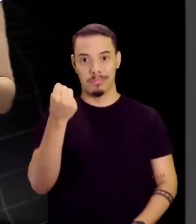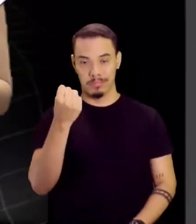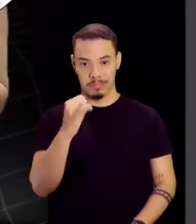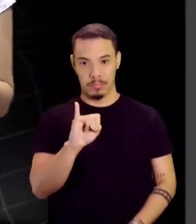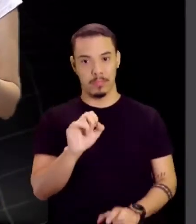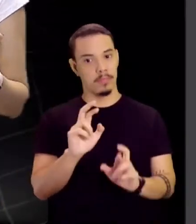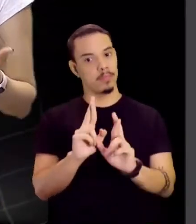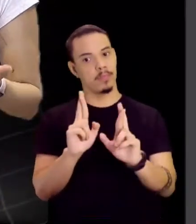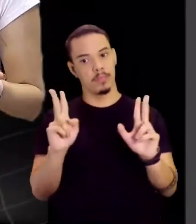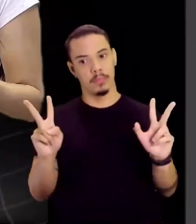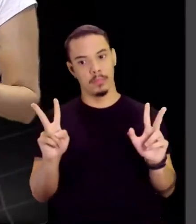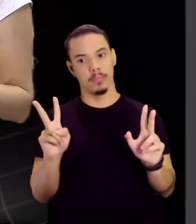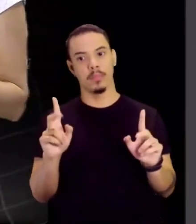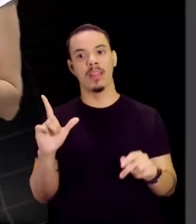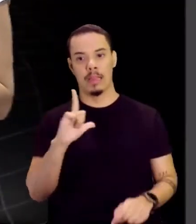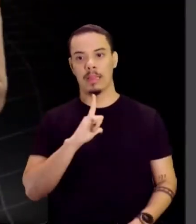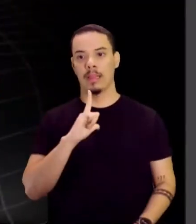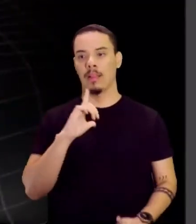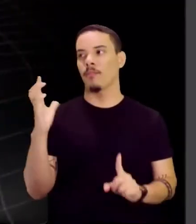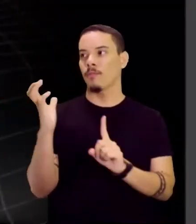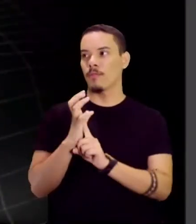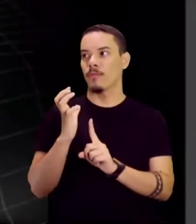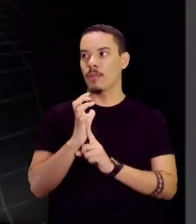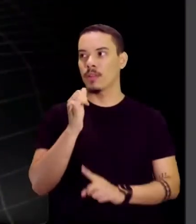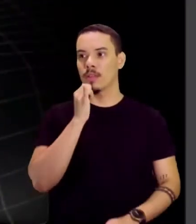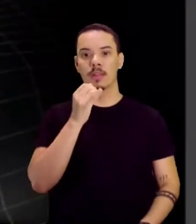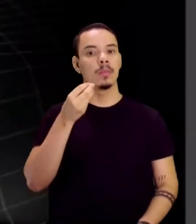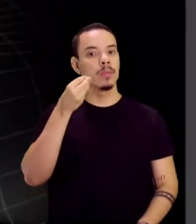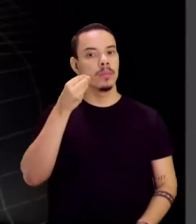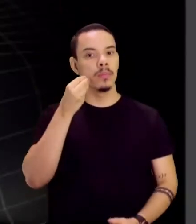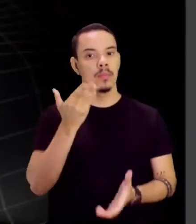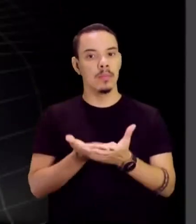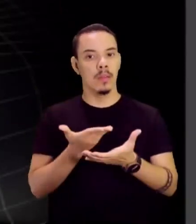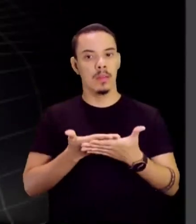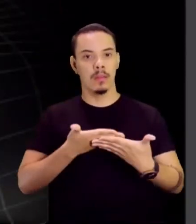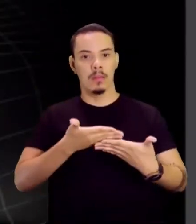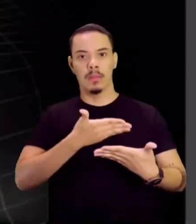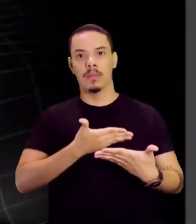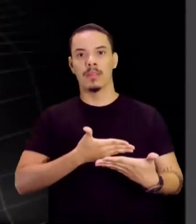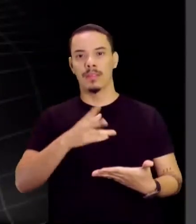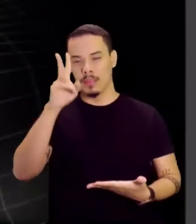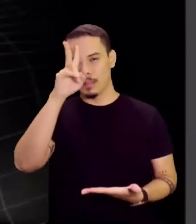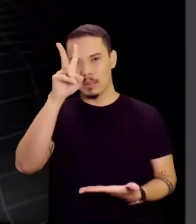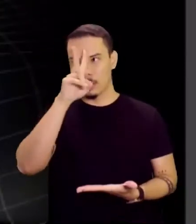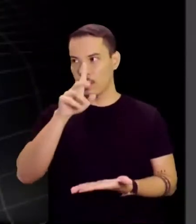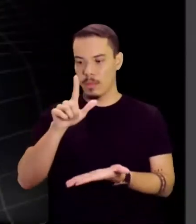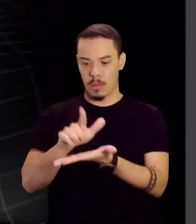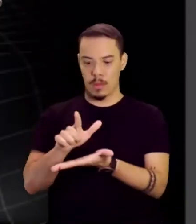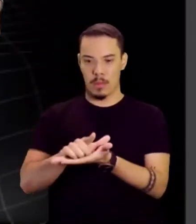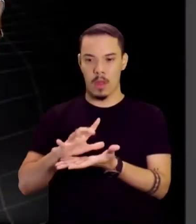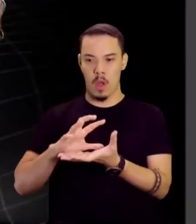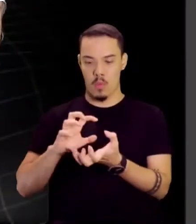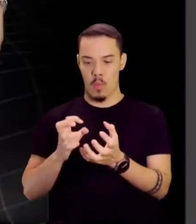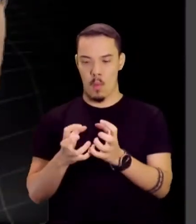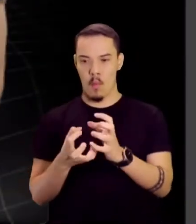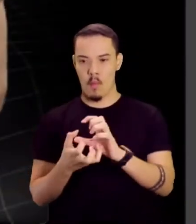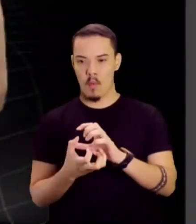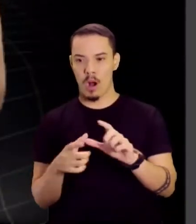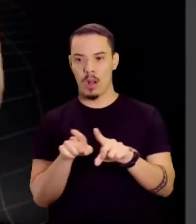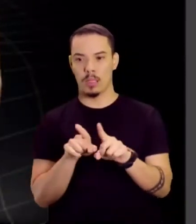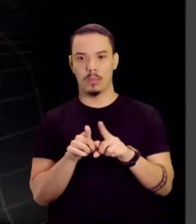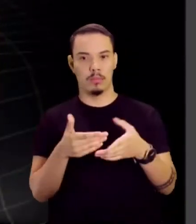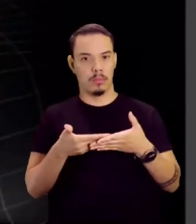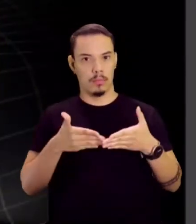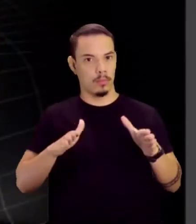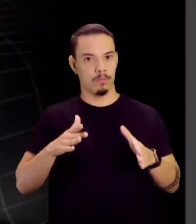diferentes, aí sim nós teríamos uma influência como o experimento da aula passada, né? Da folha de caderno amassada e da folha de caderno aberta, dependendo, né?